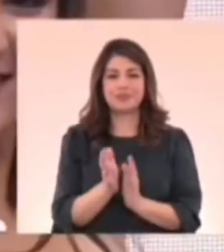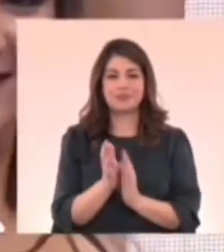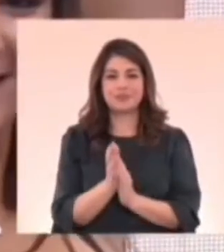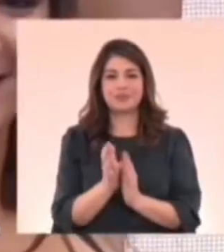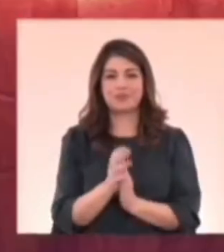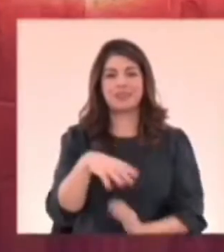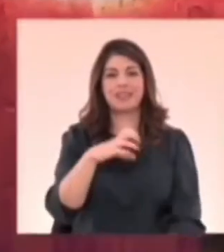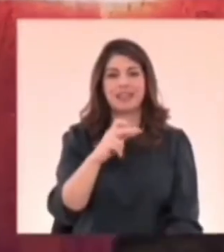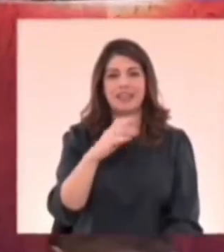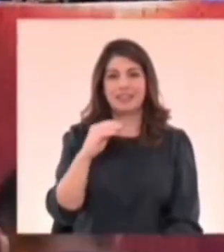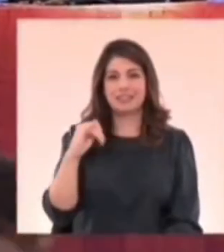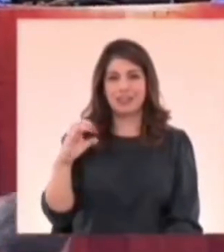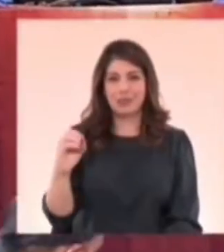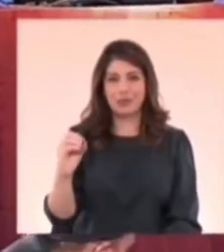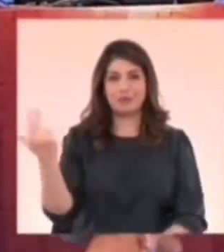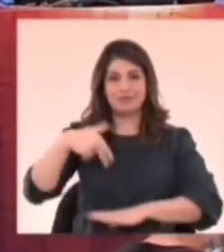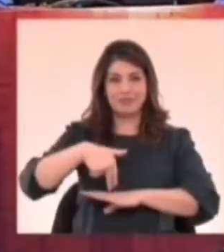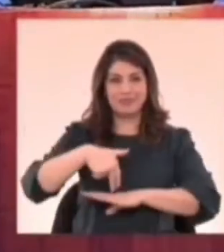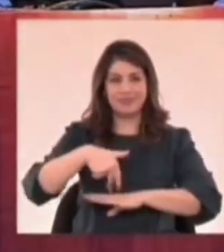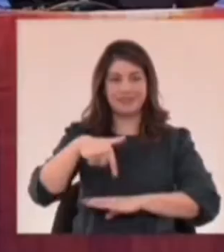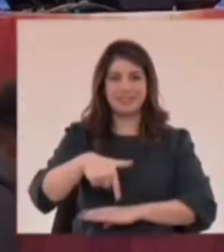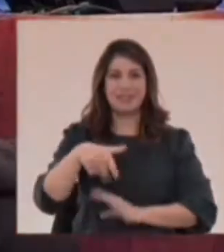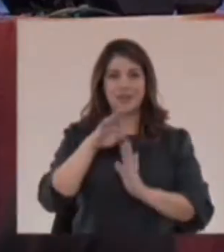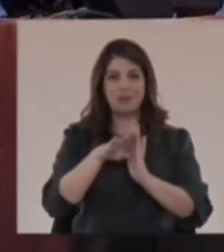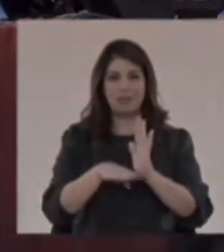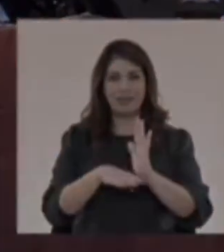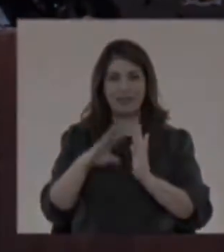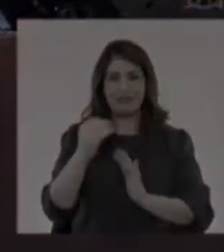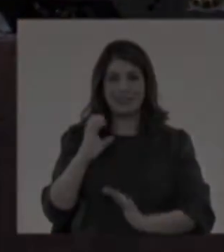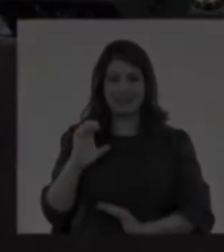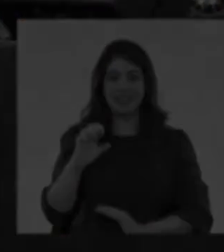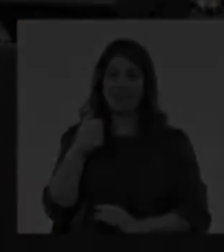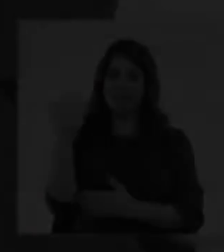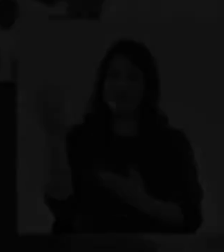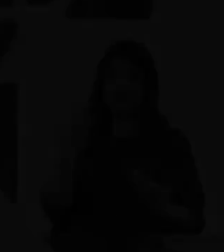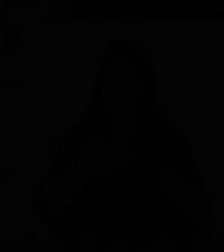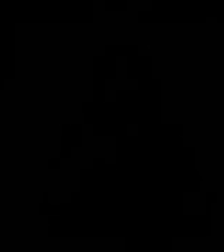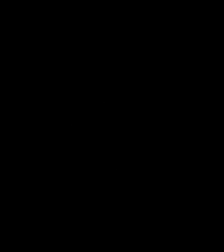nosso Cássio no palco do olhasse que fica um